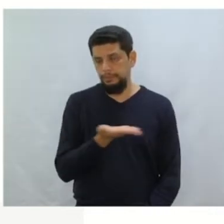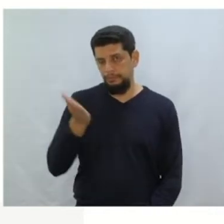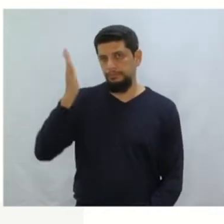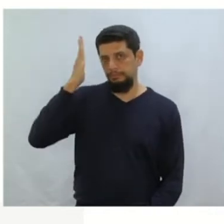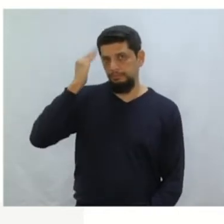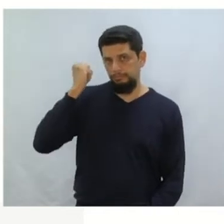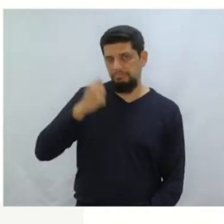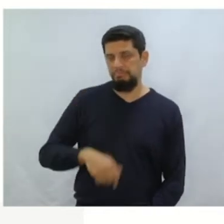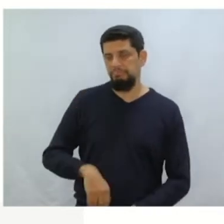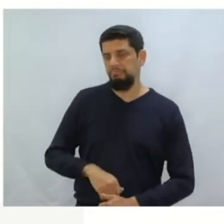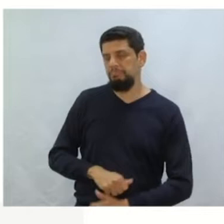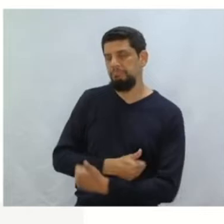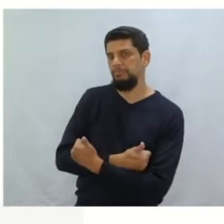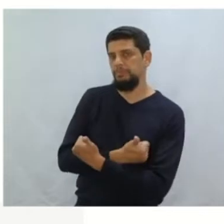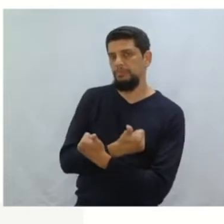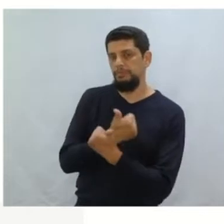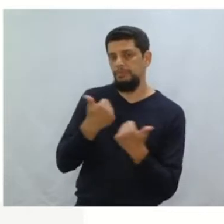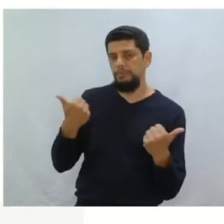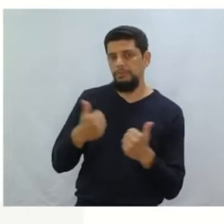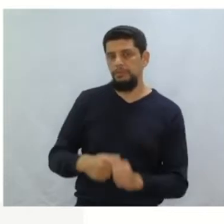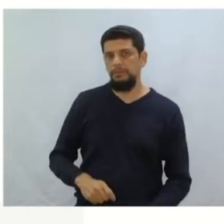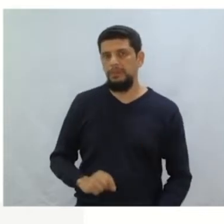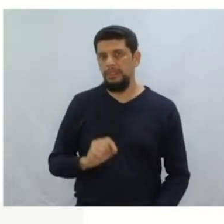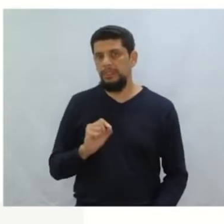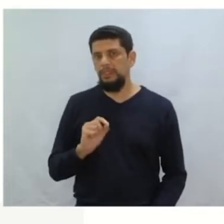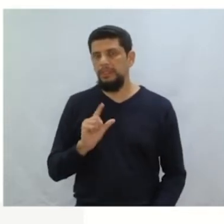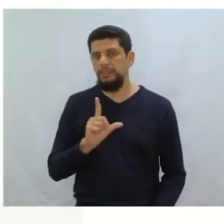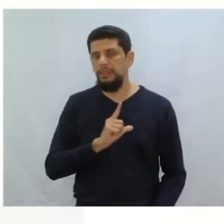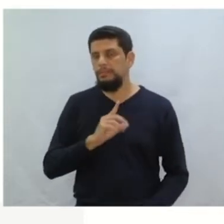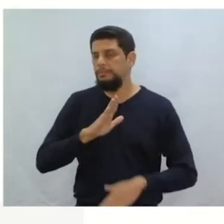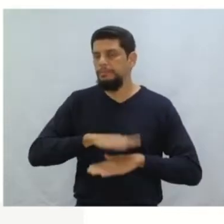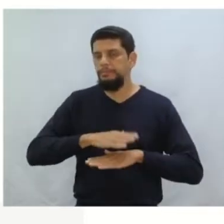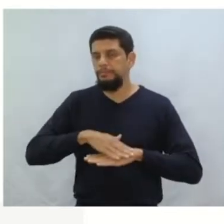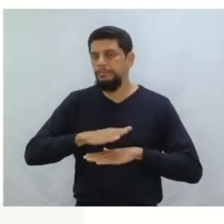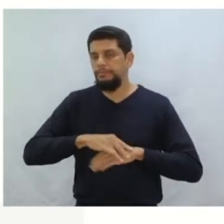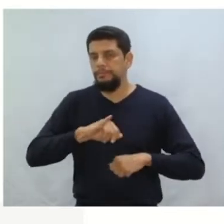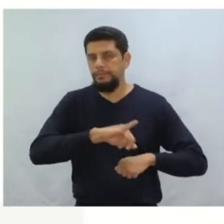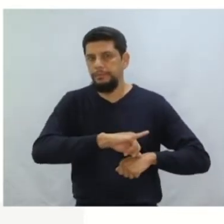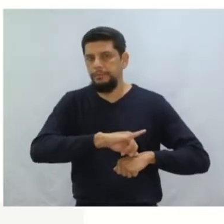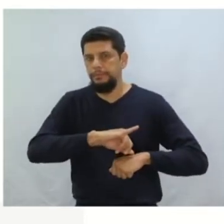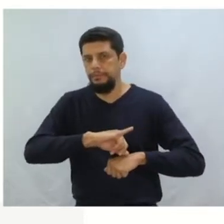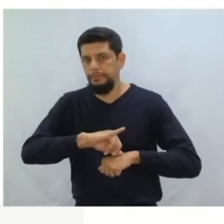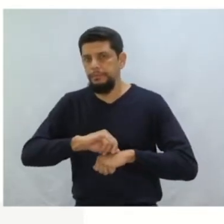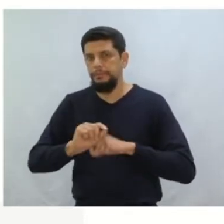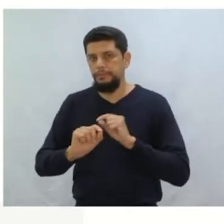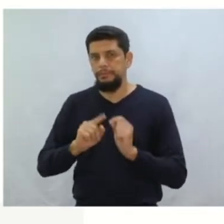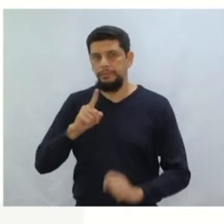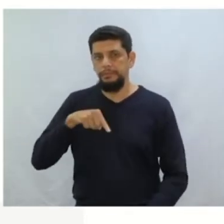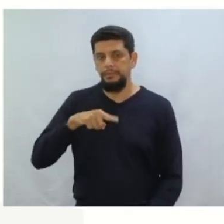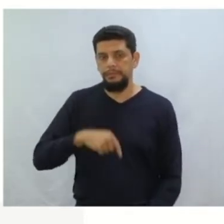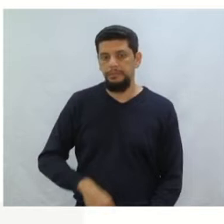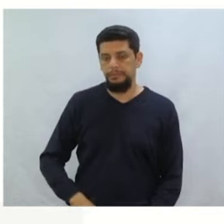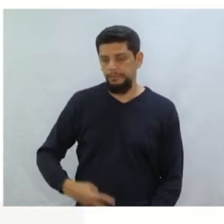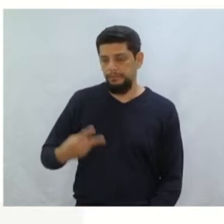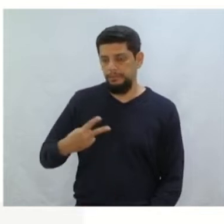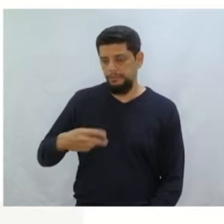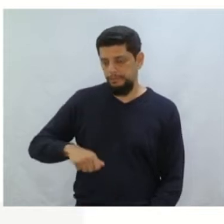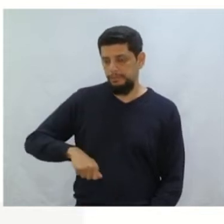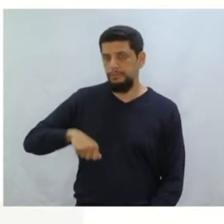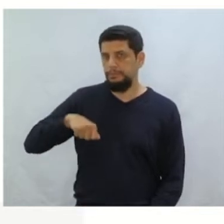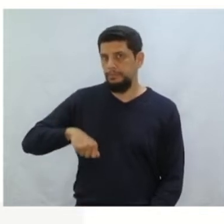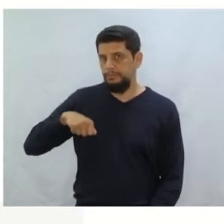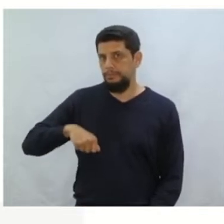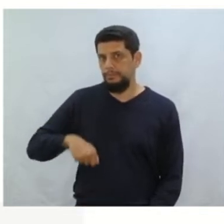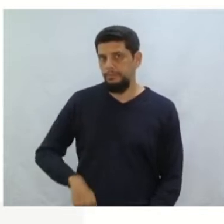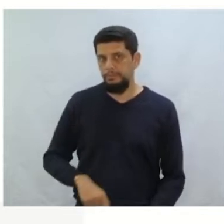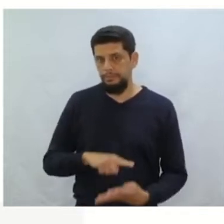Então, você sabe muito bem, a cestinha que está com mais itens, né, mais quilogramas, é a